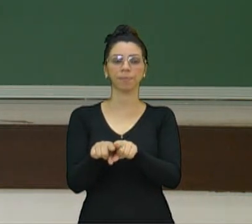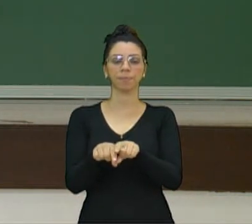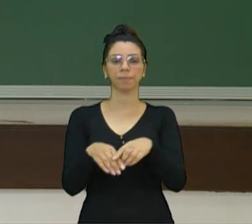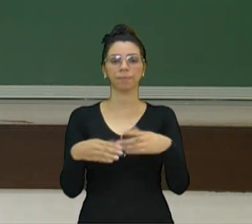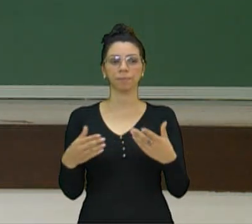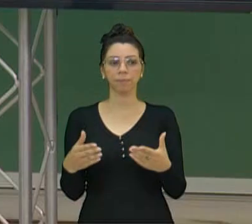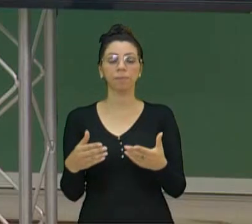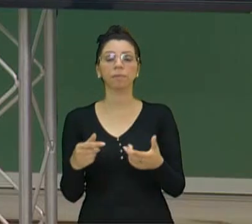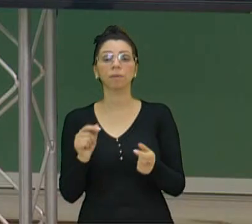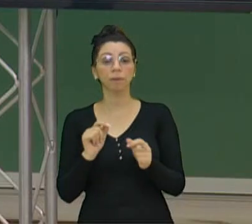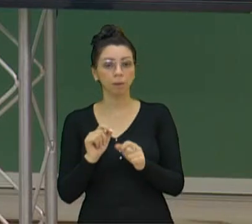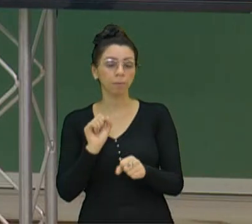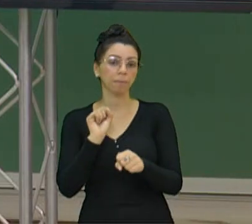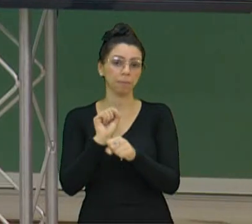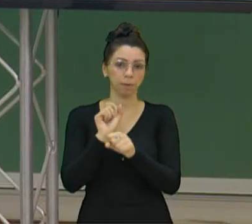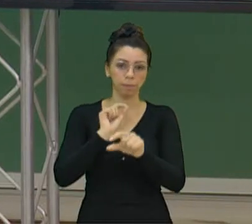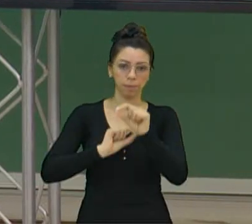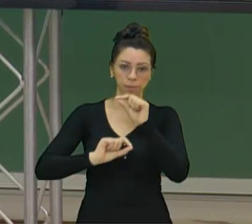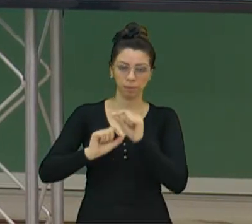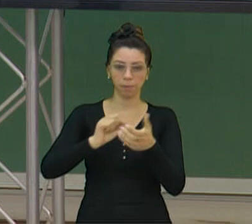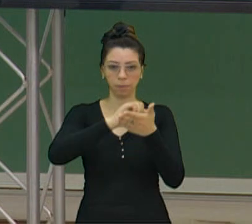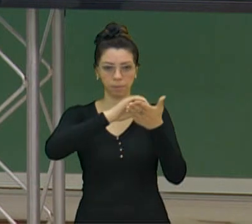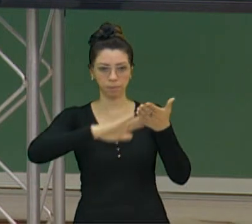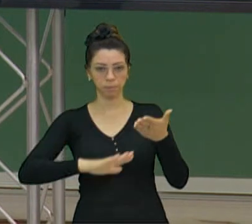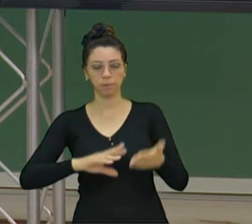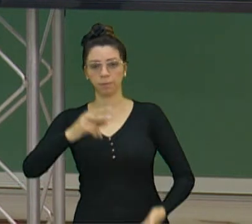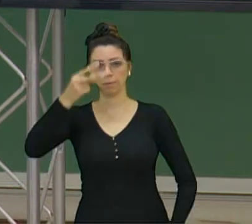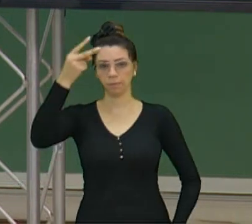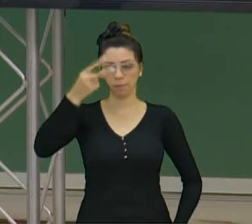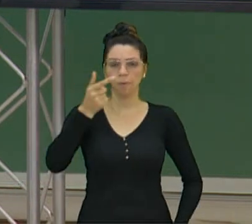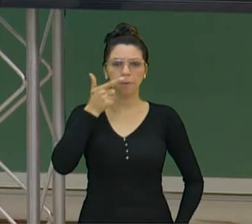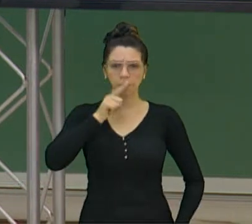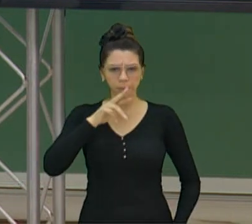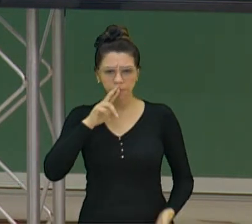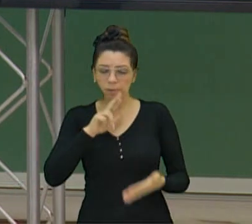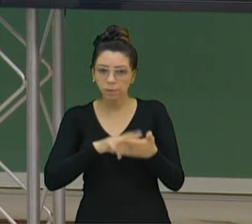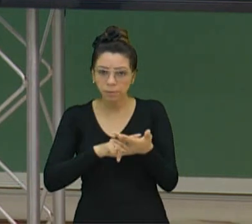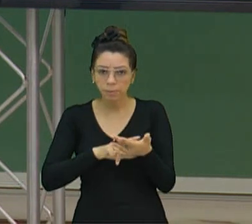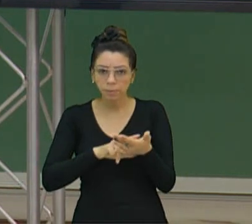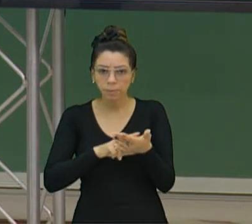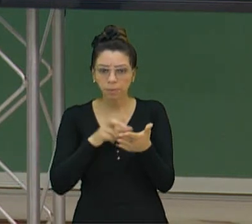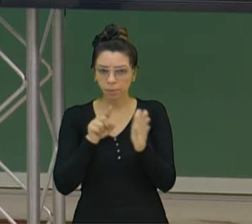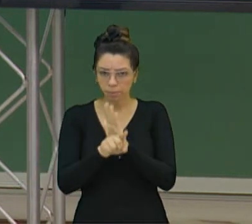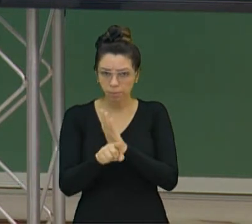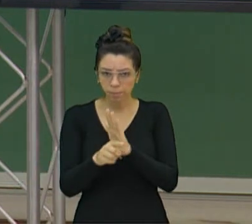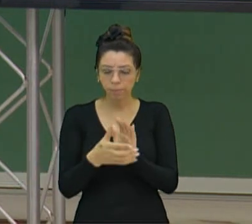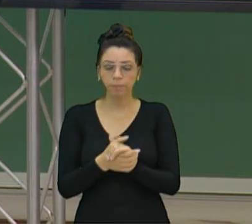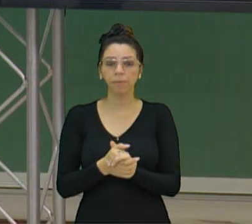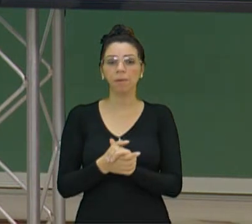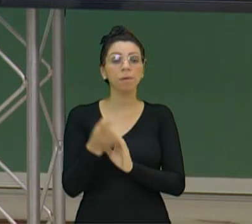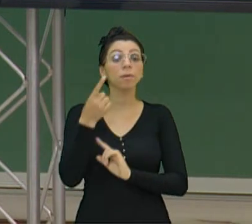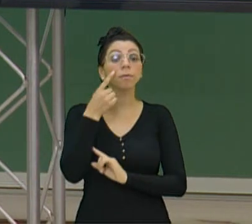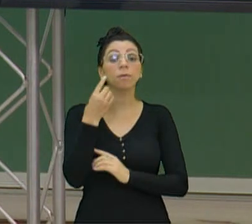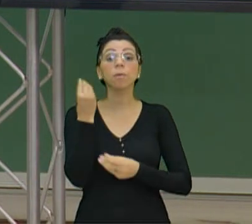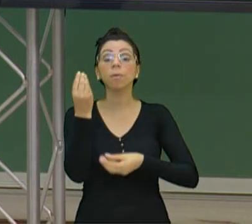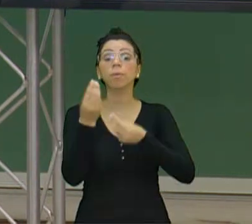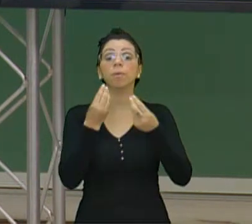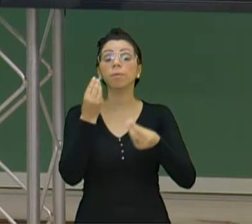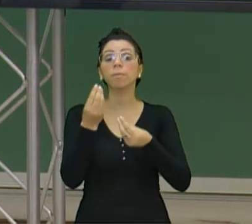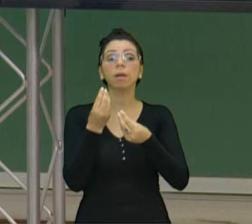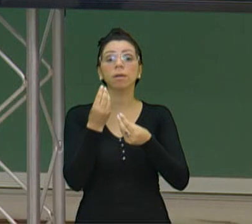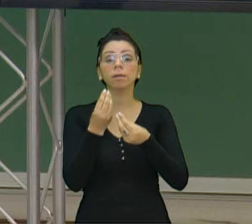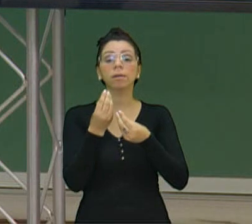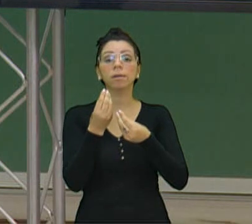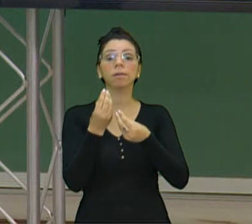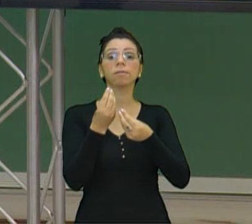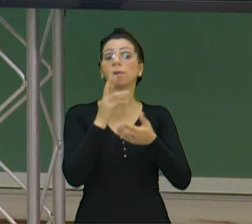nós demos uma pausa para o exercício de número 2, conseguiram responder as questões? E vamos ver então como que nós podemos